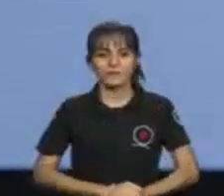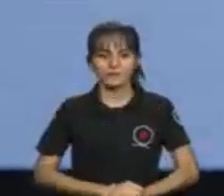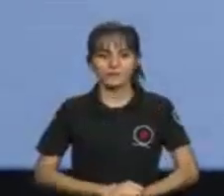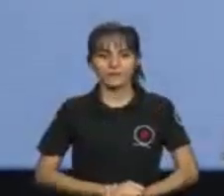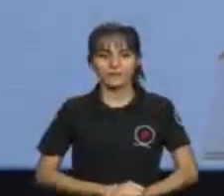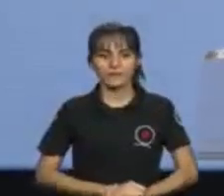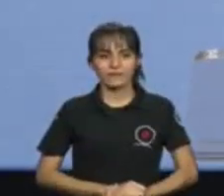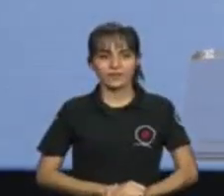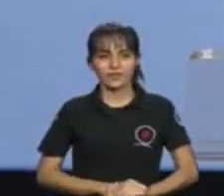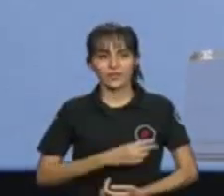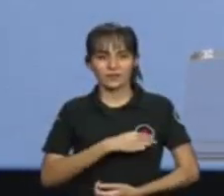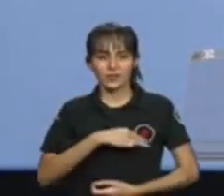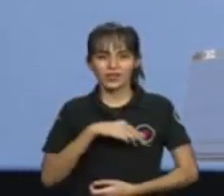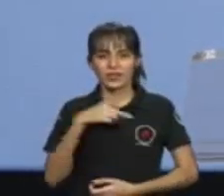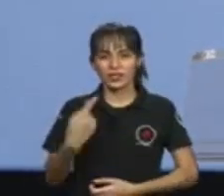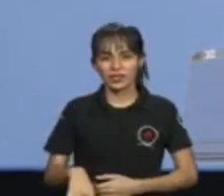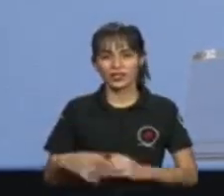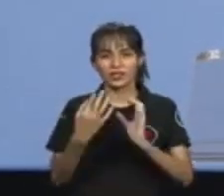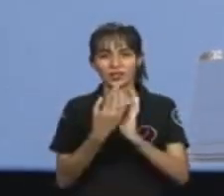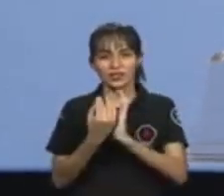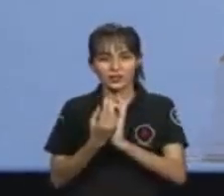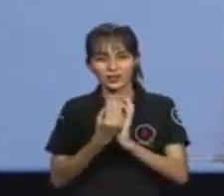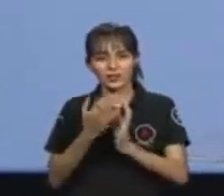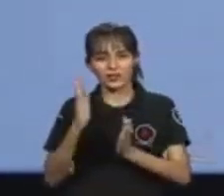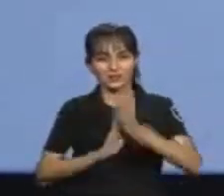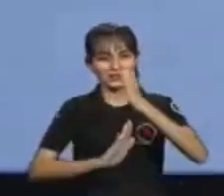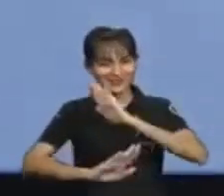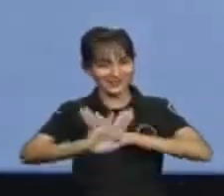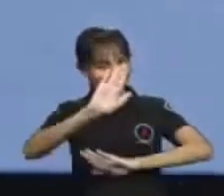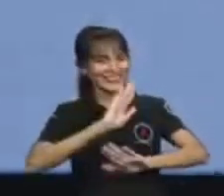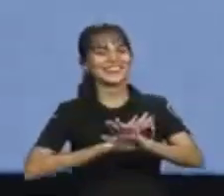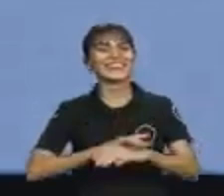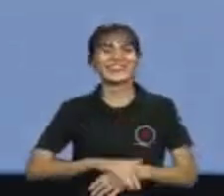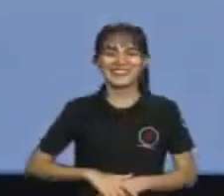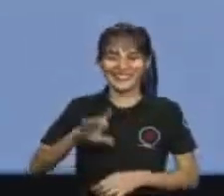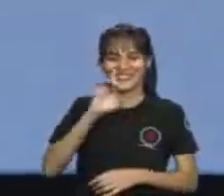ser do ministério da DVEC, ser uma canelinha de fogo, e Deus, ele...